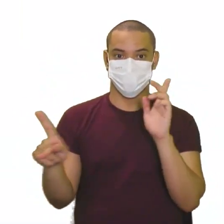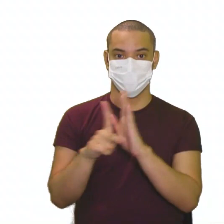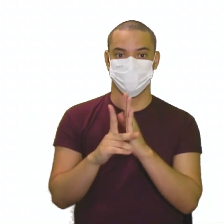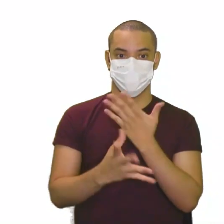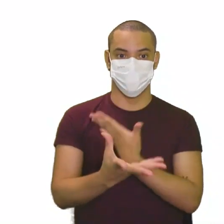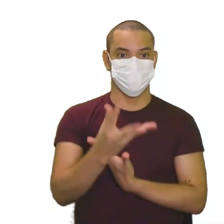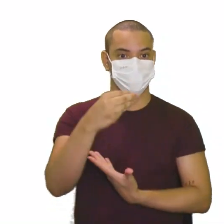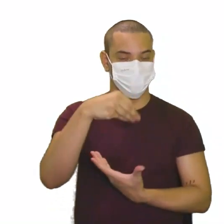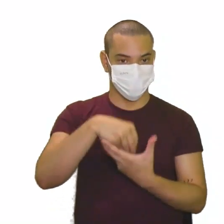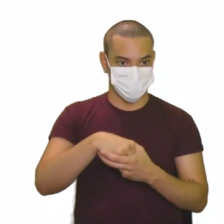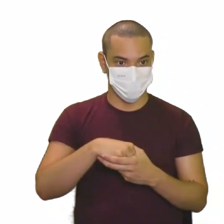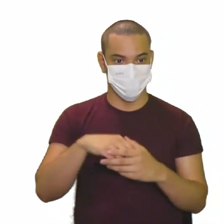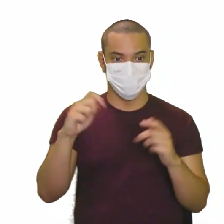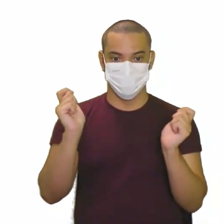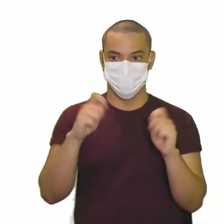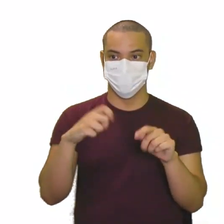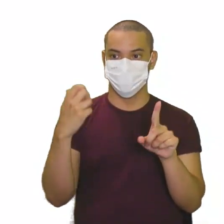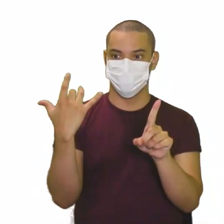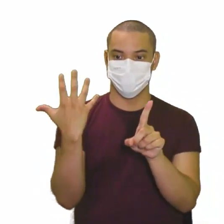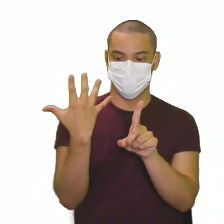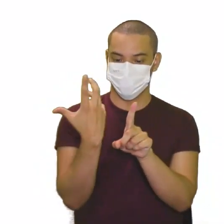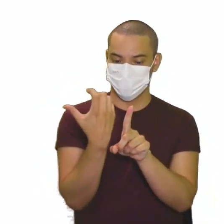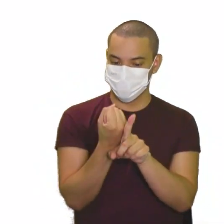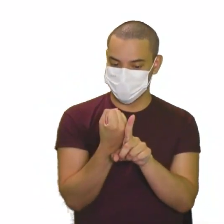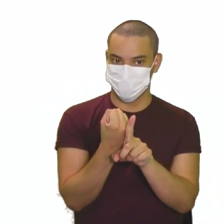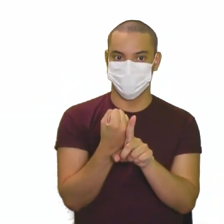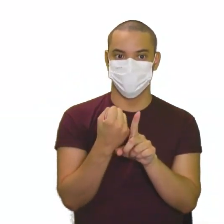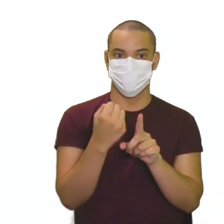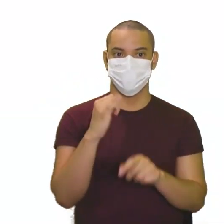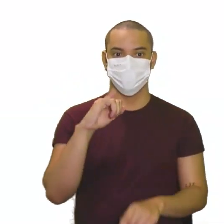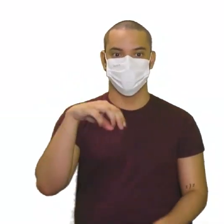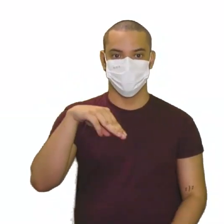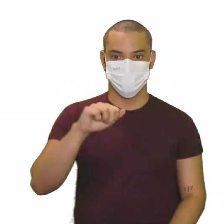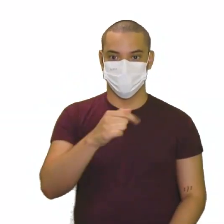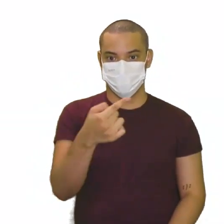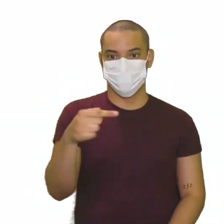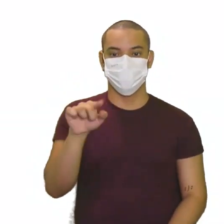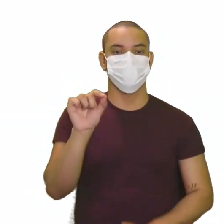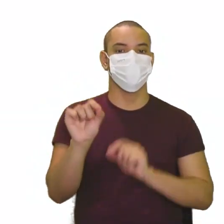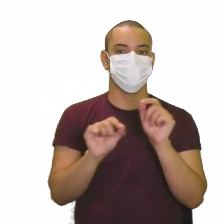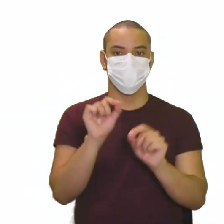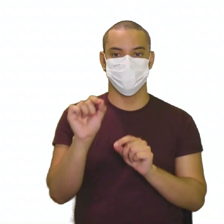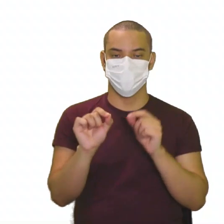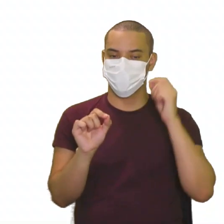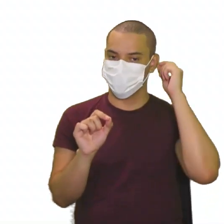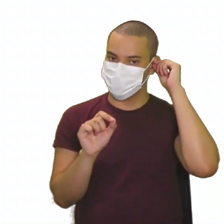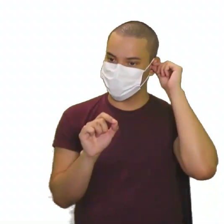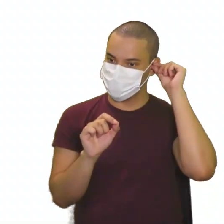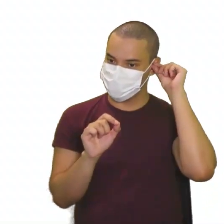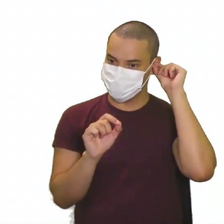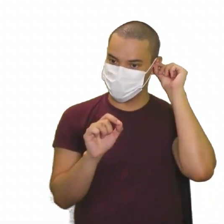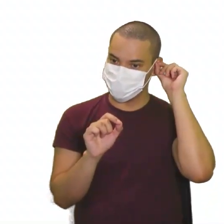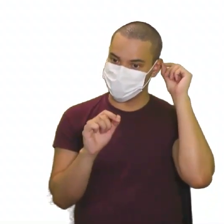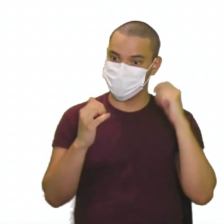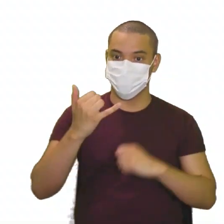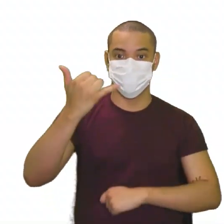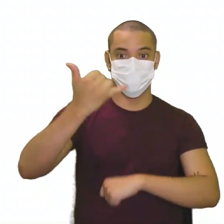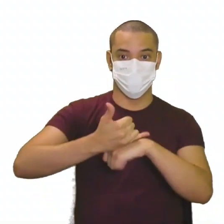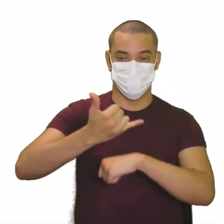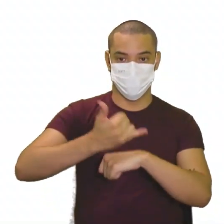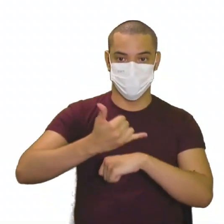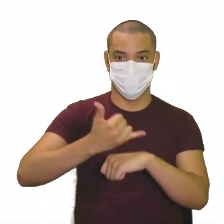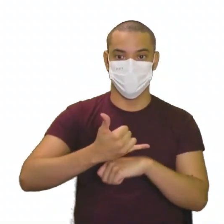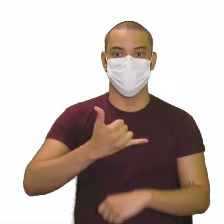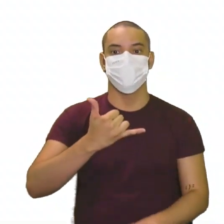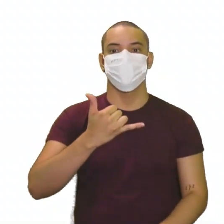propriedade de serem atraídos pelo ímã seria ali os óculos de Ferro dois e três e tá aqui